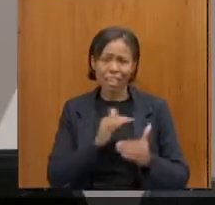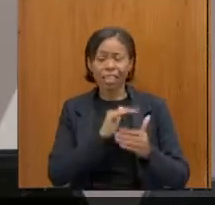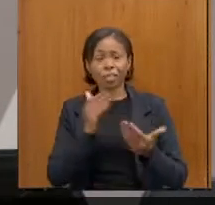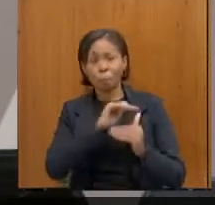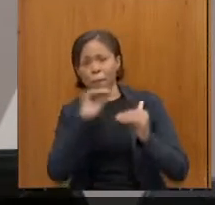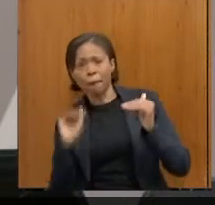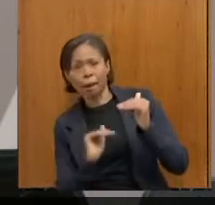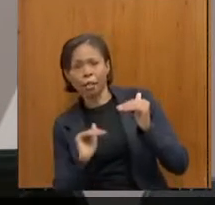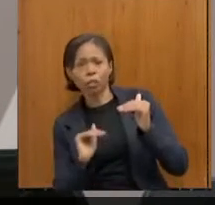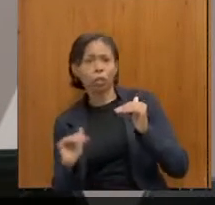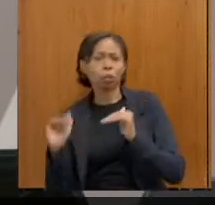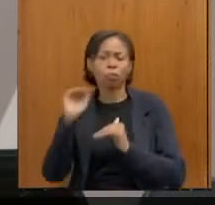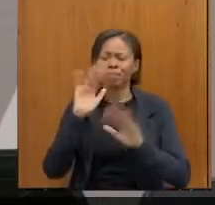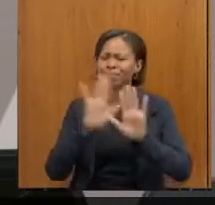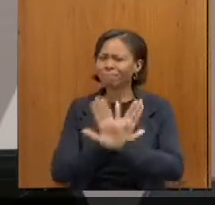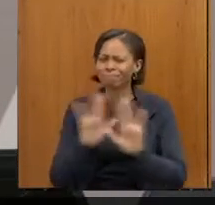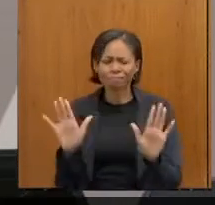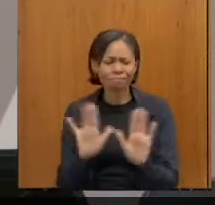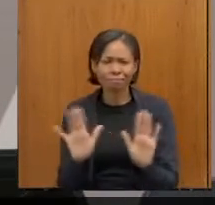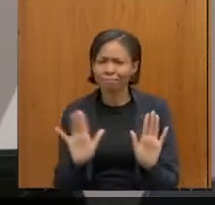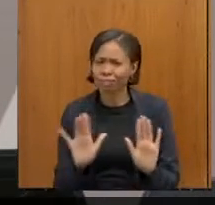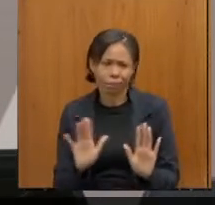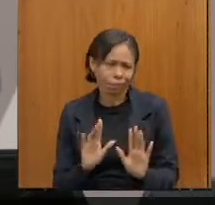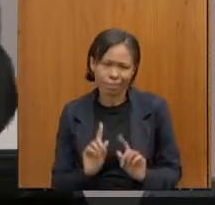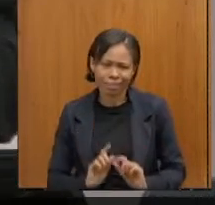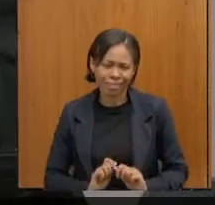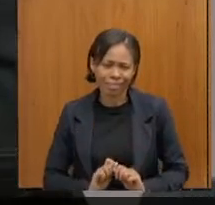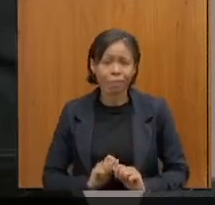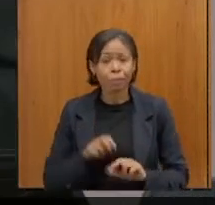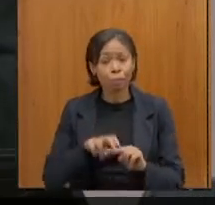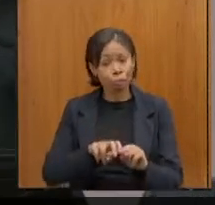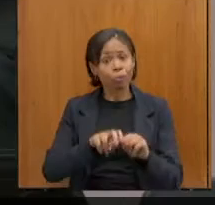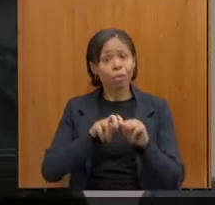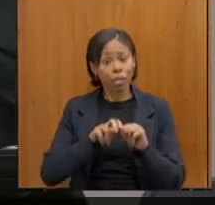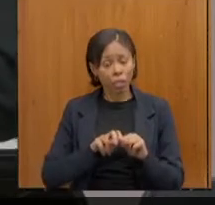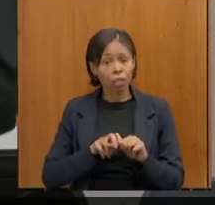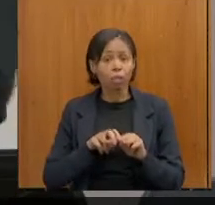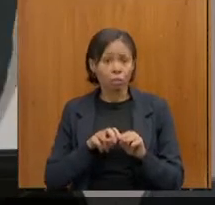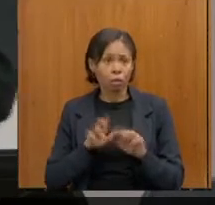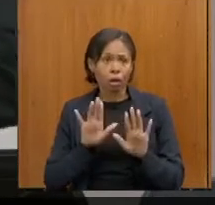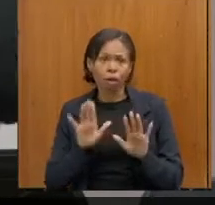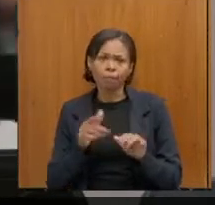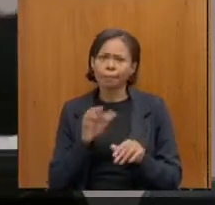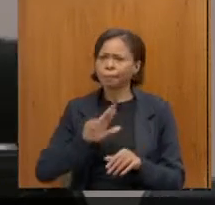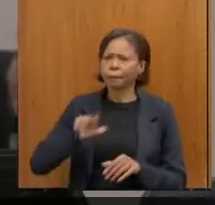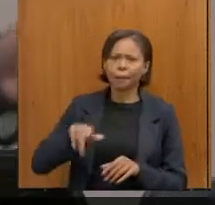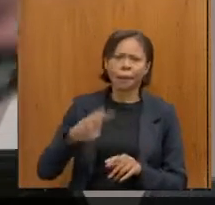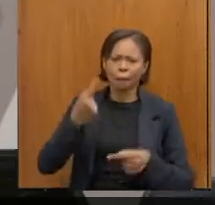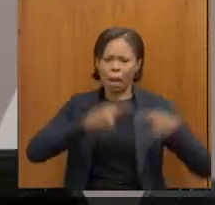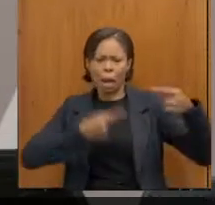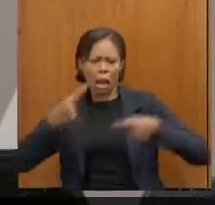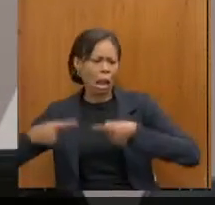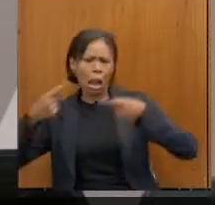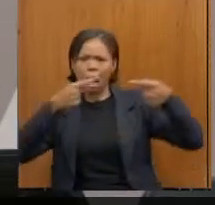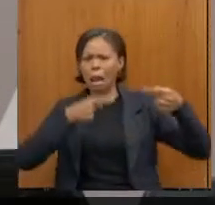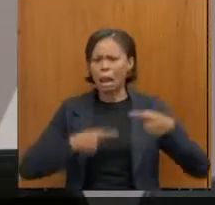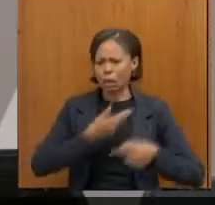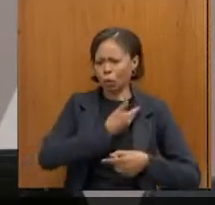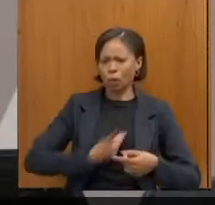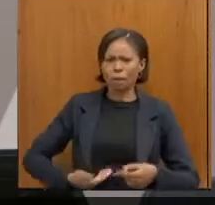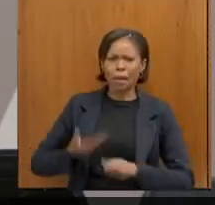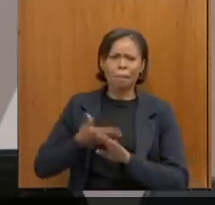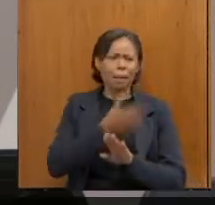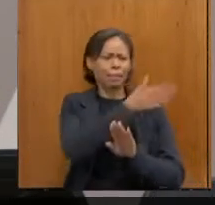baixo desempenho não se trata disso né É por isso mesmo não é por questão de disputa política de governo